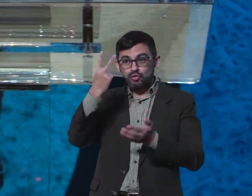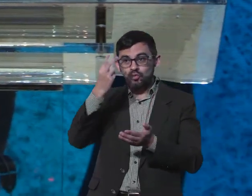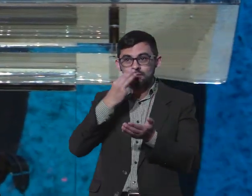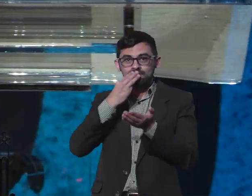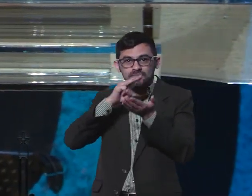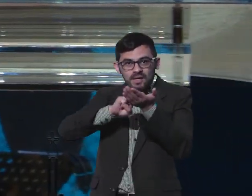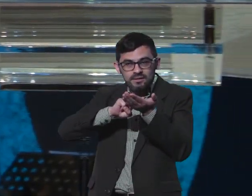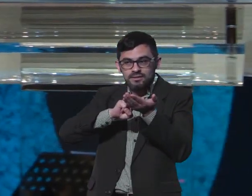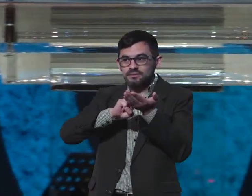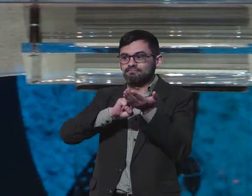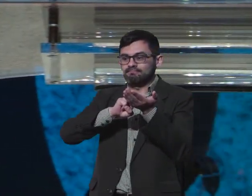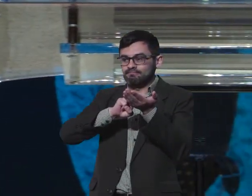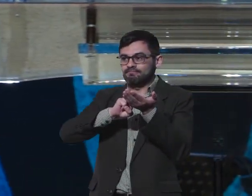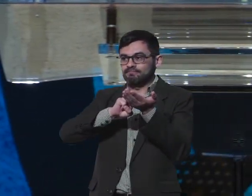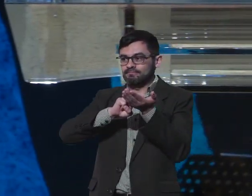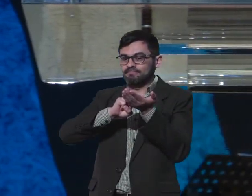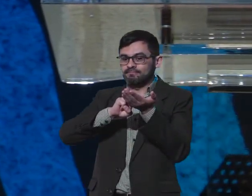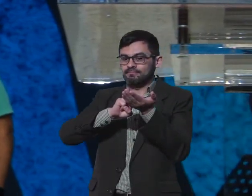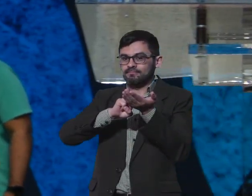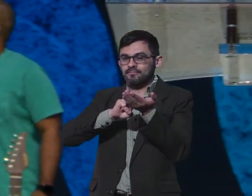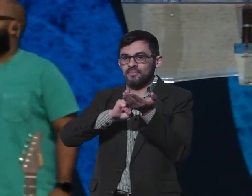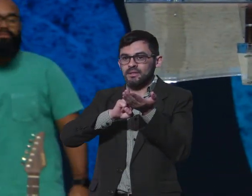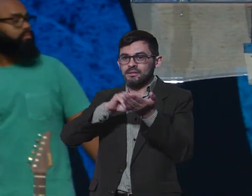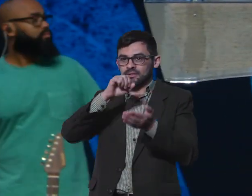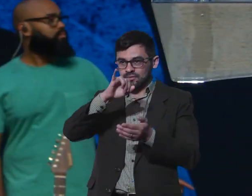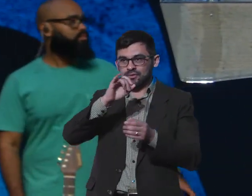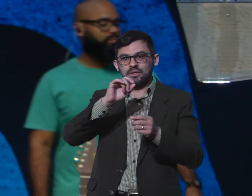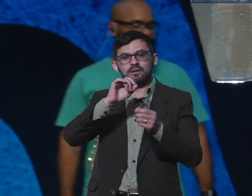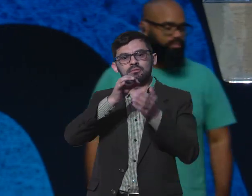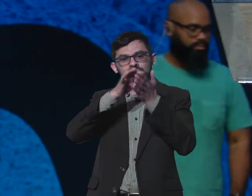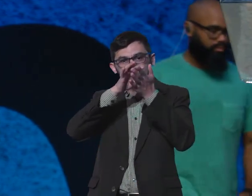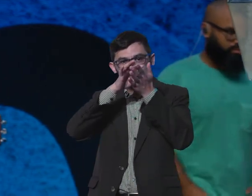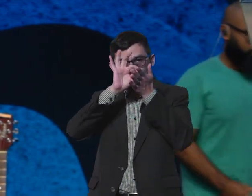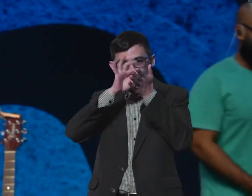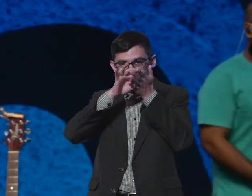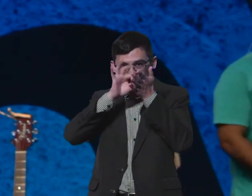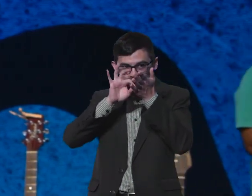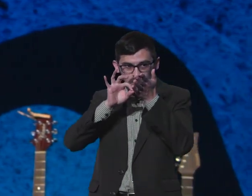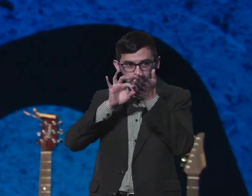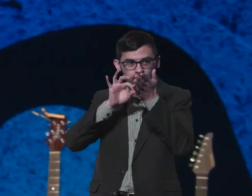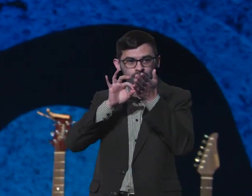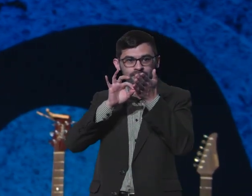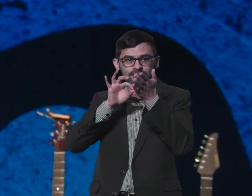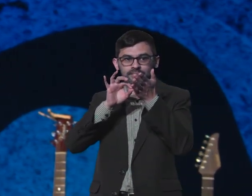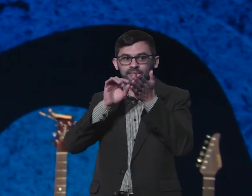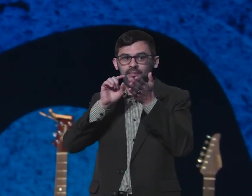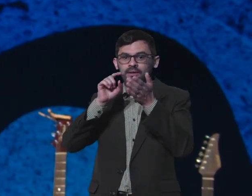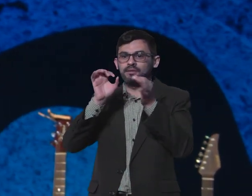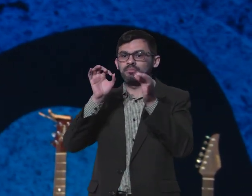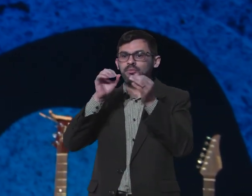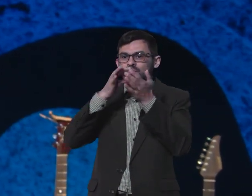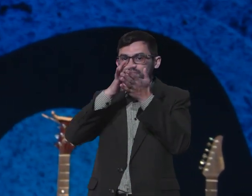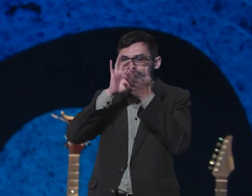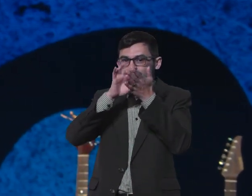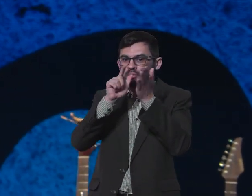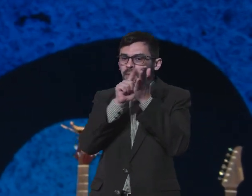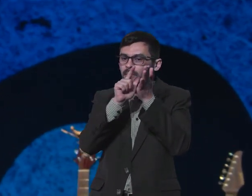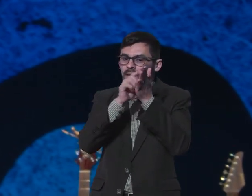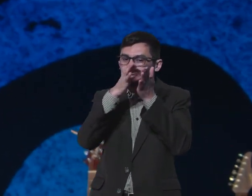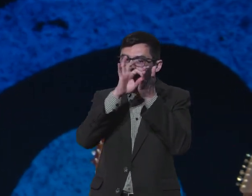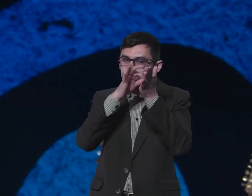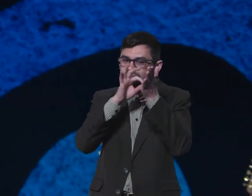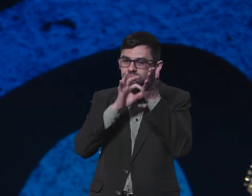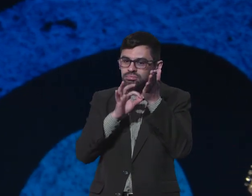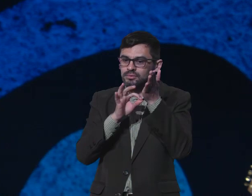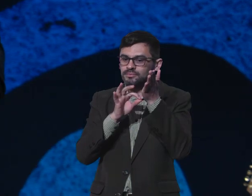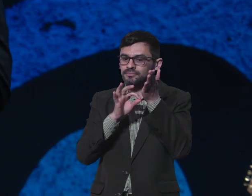cartinhas. À medida que você for pegando, preenchendo esse